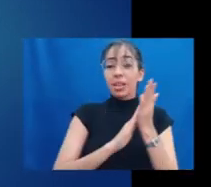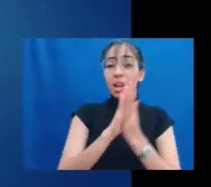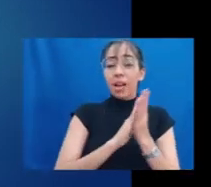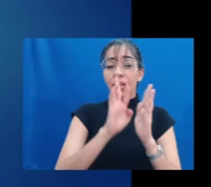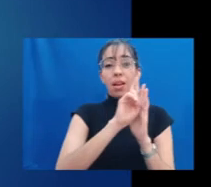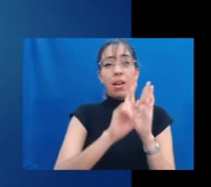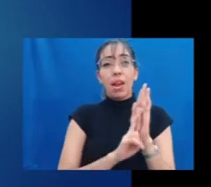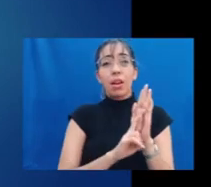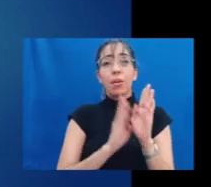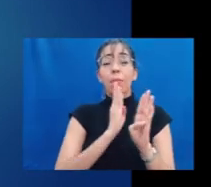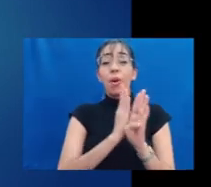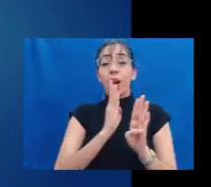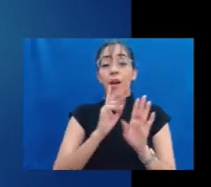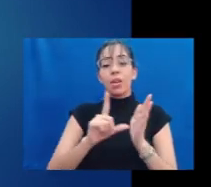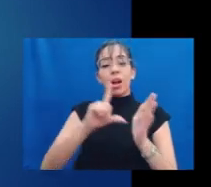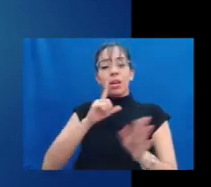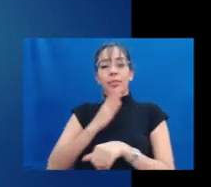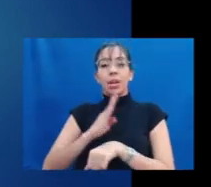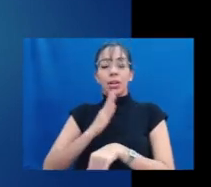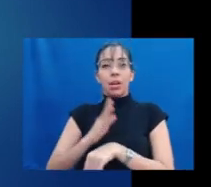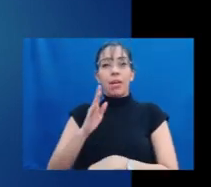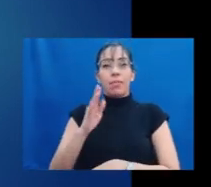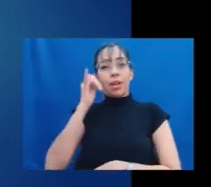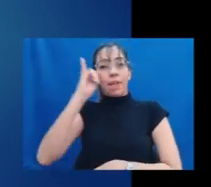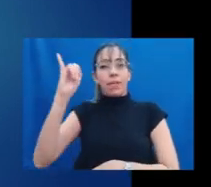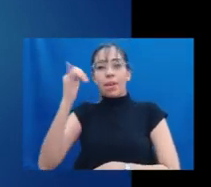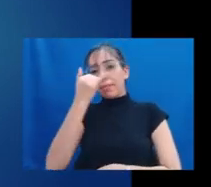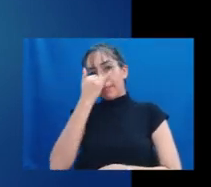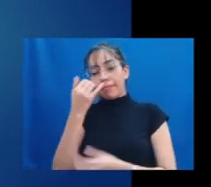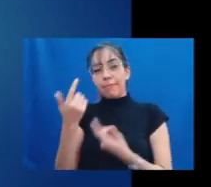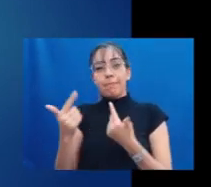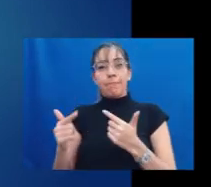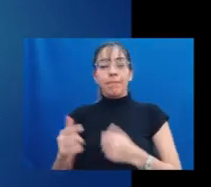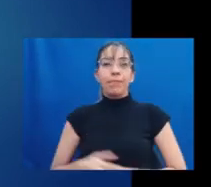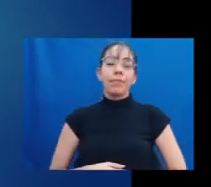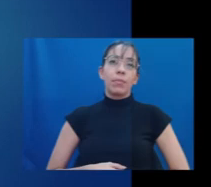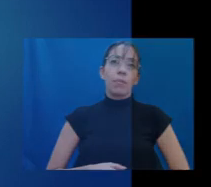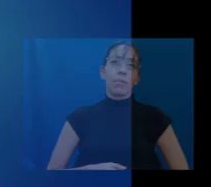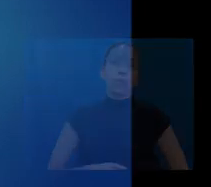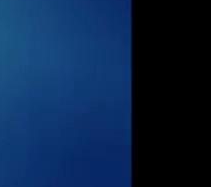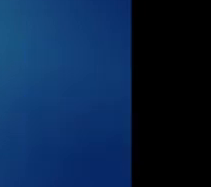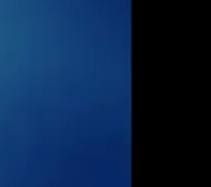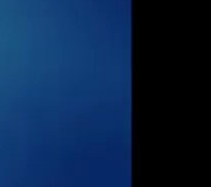sem seguir as normas, né, nesse sentido, sem ter esse tipo de treinamento, que é lamentável.